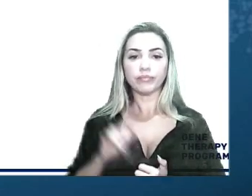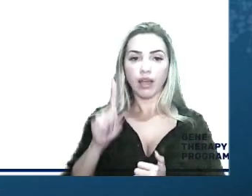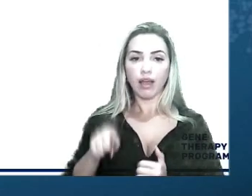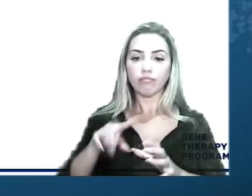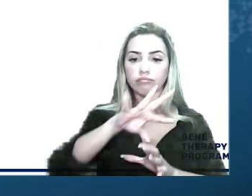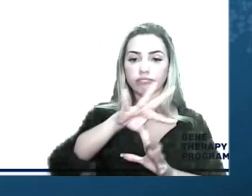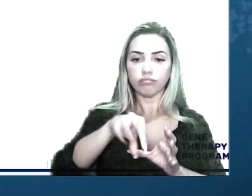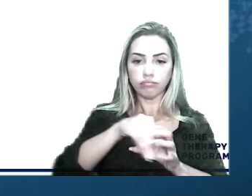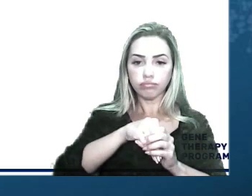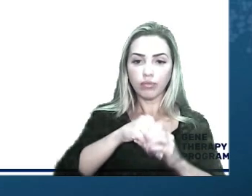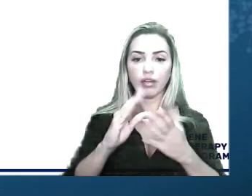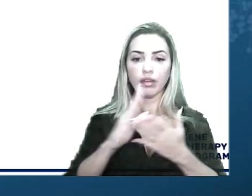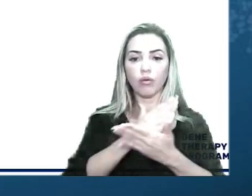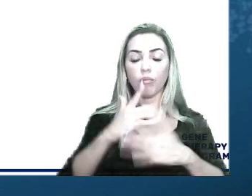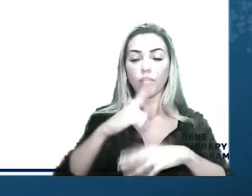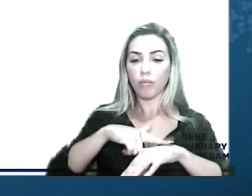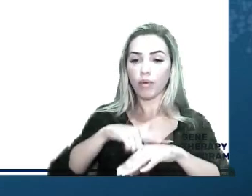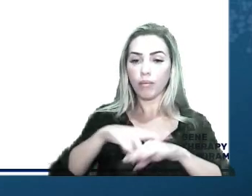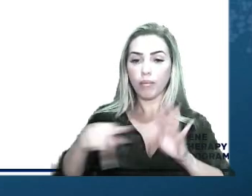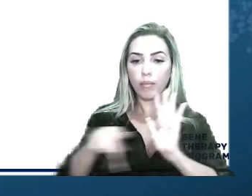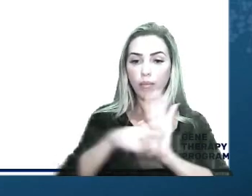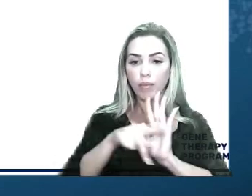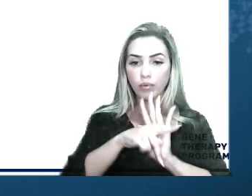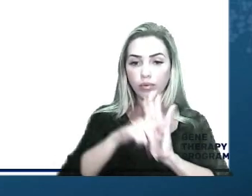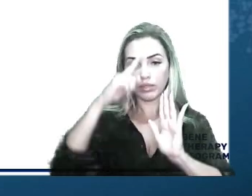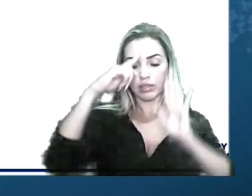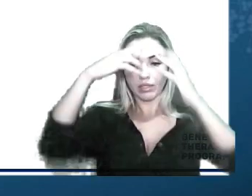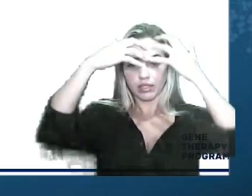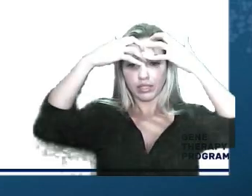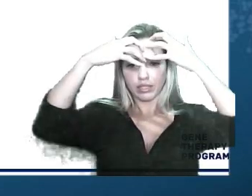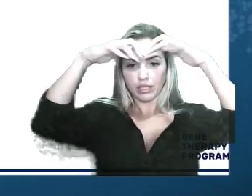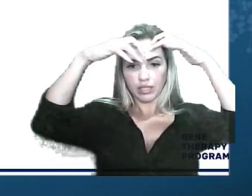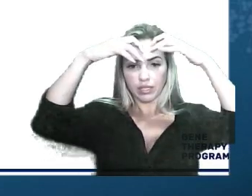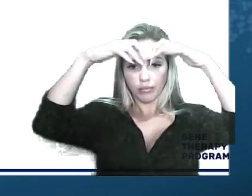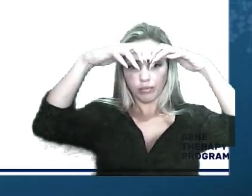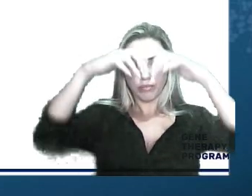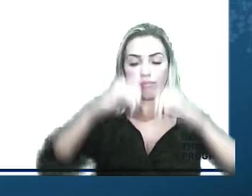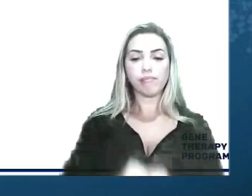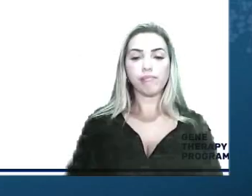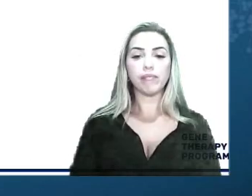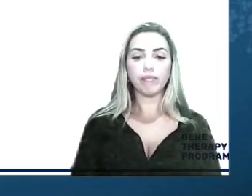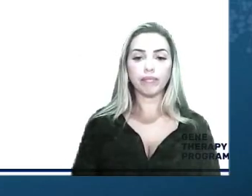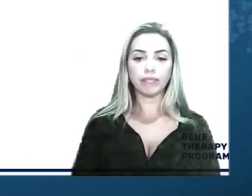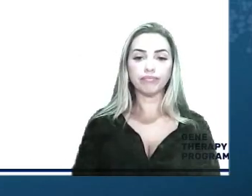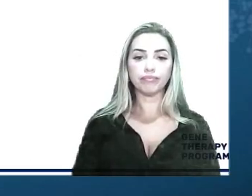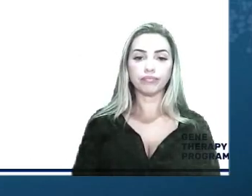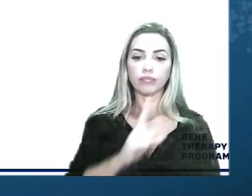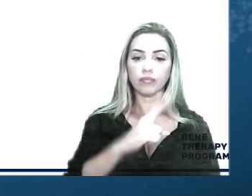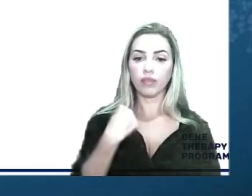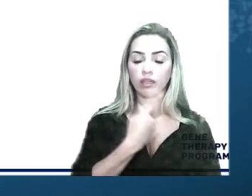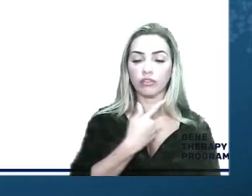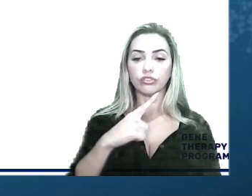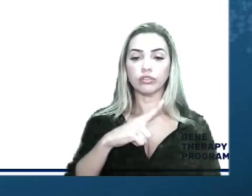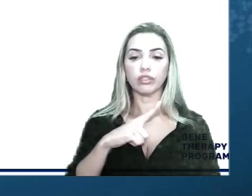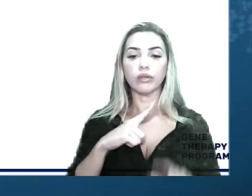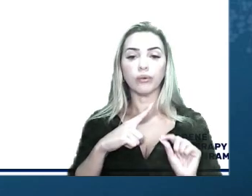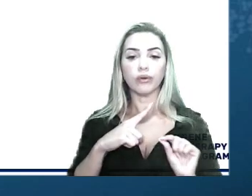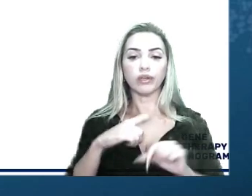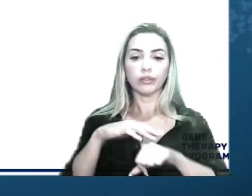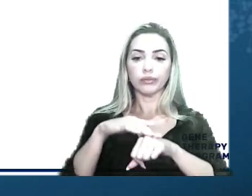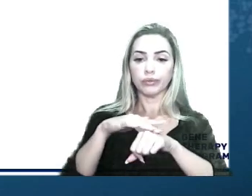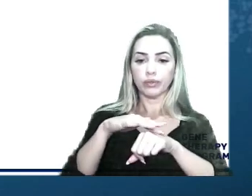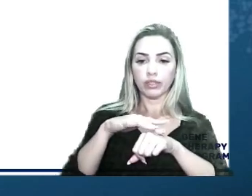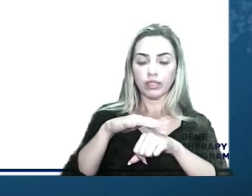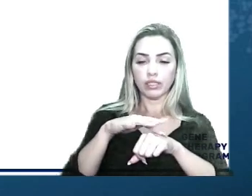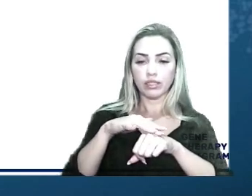inserção em algumas partes do cérebro menores, e a gente tem doenças